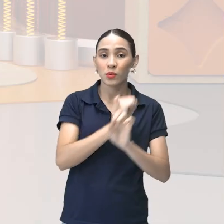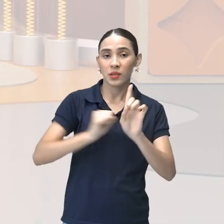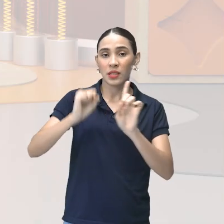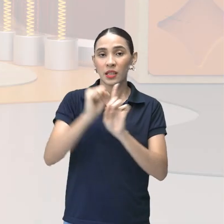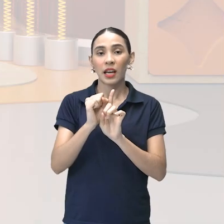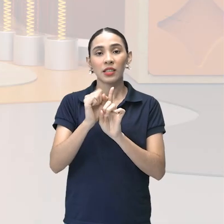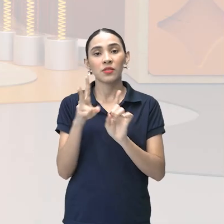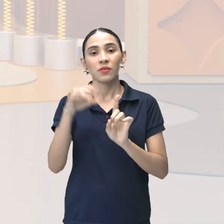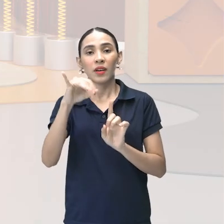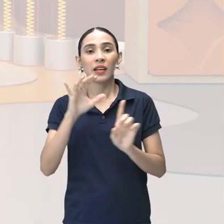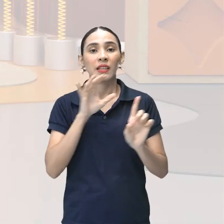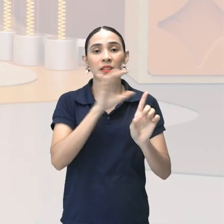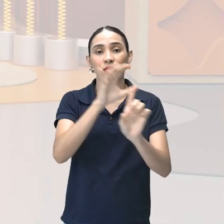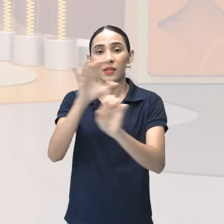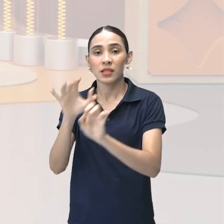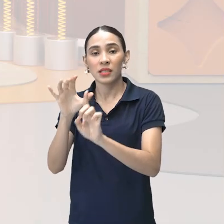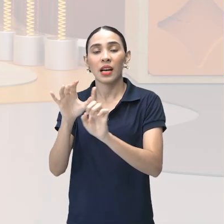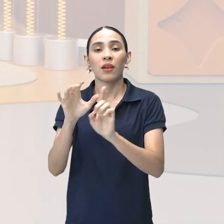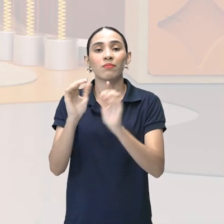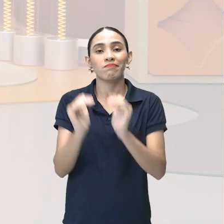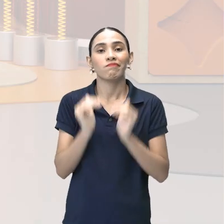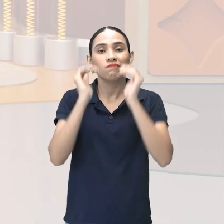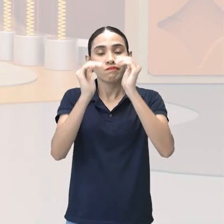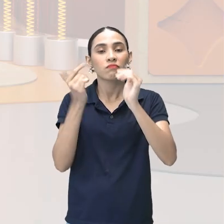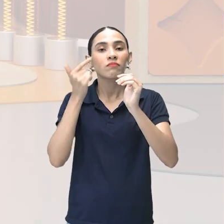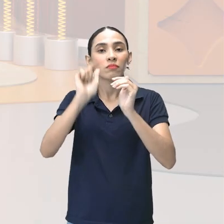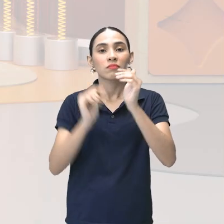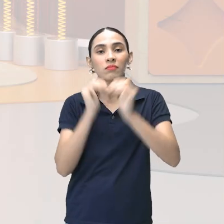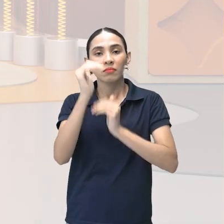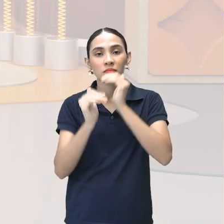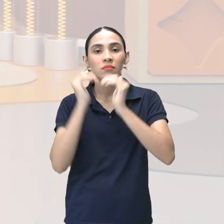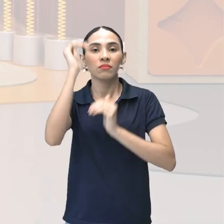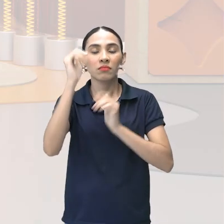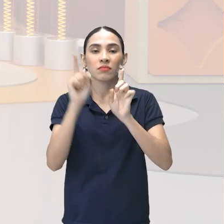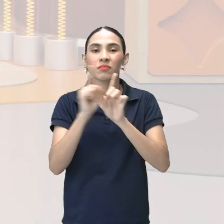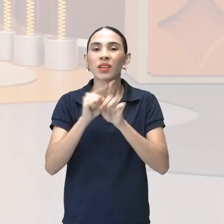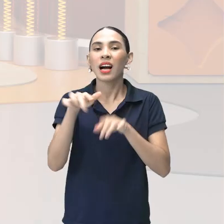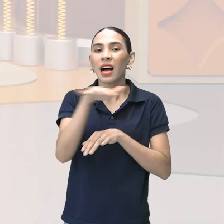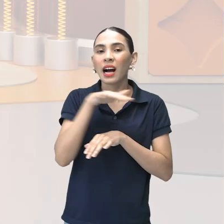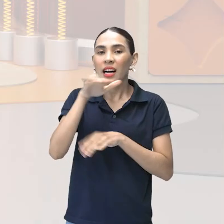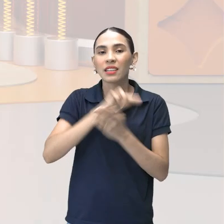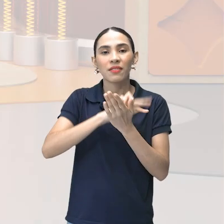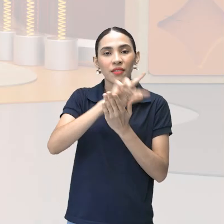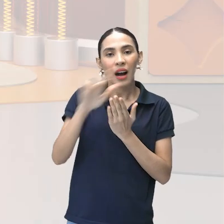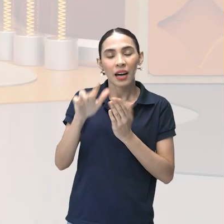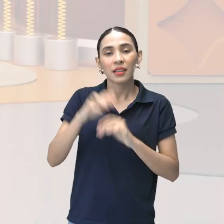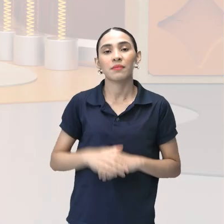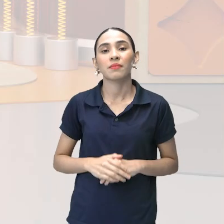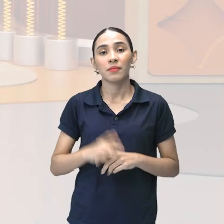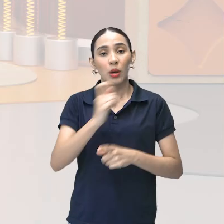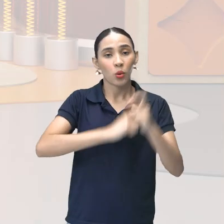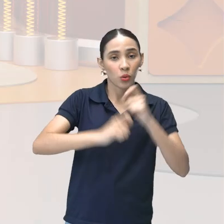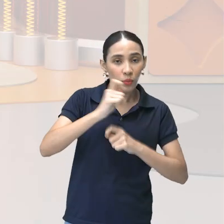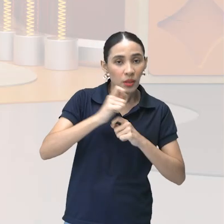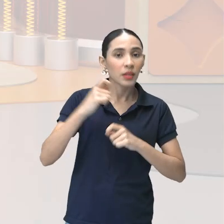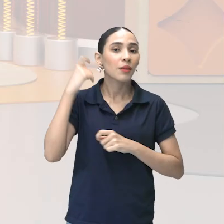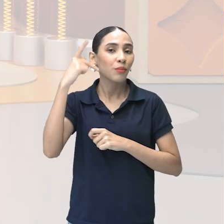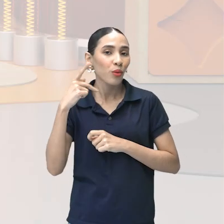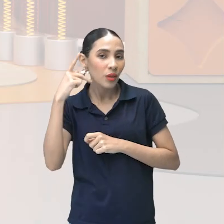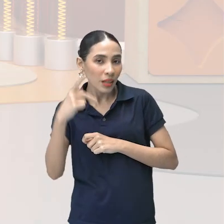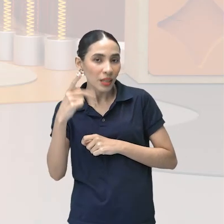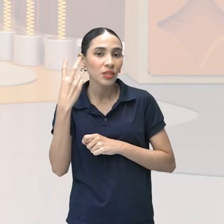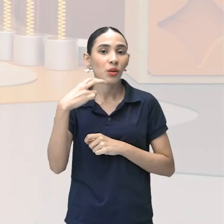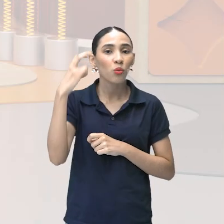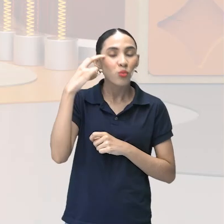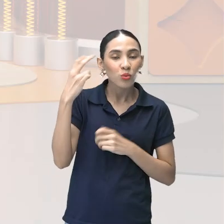ela atinge um alto grau de desenvolvimento em várias áreas, certo? Tanto na economia, como na política, como